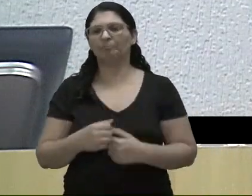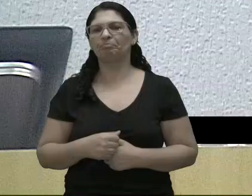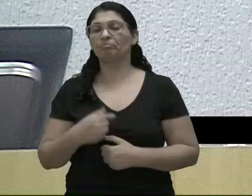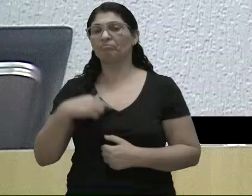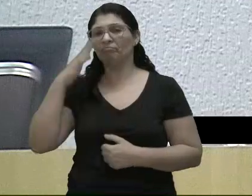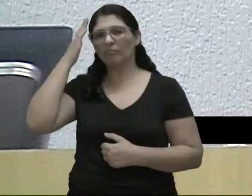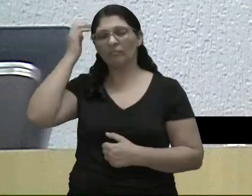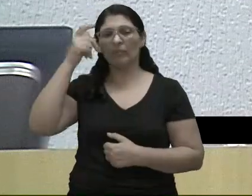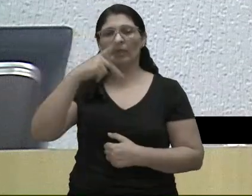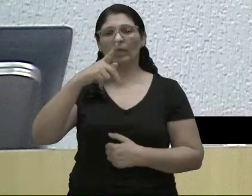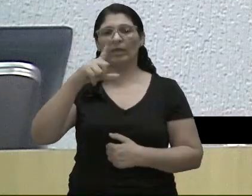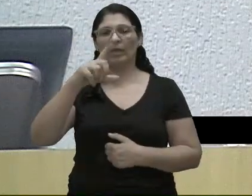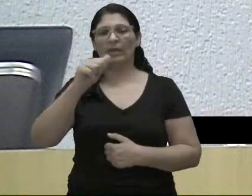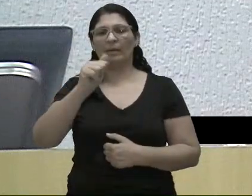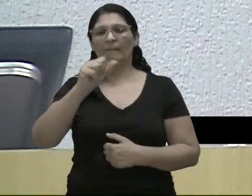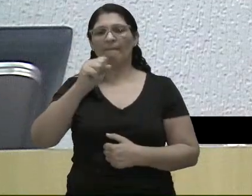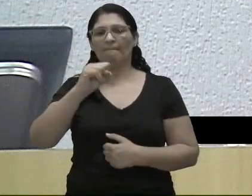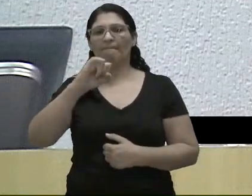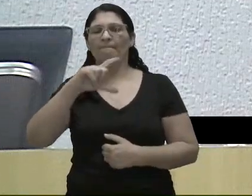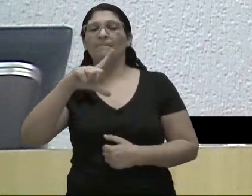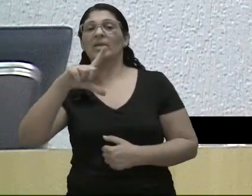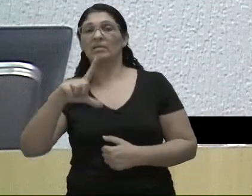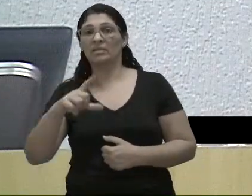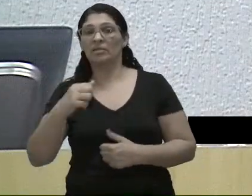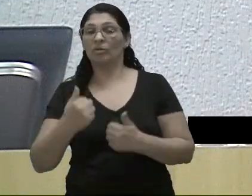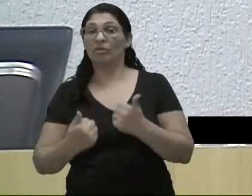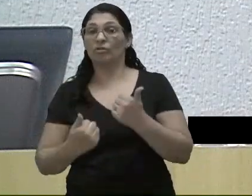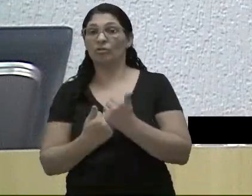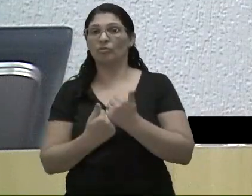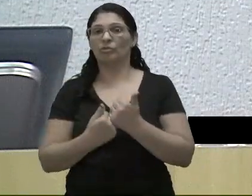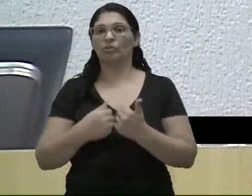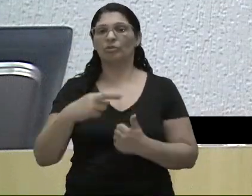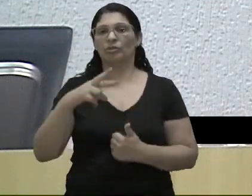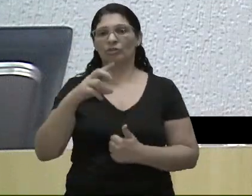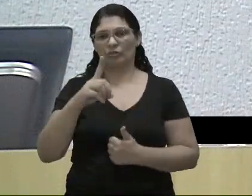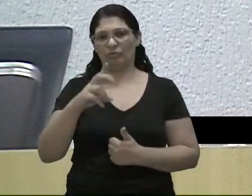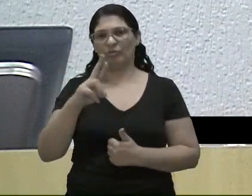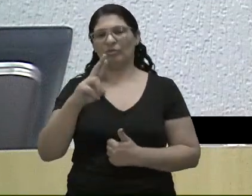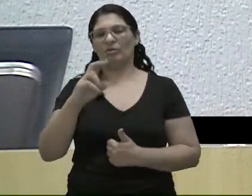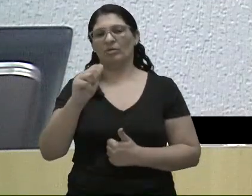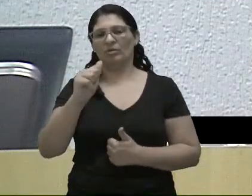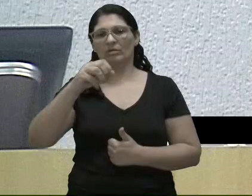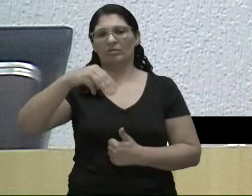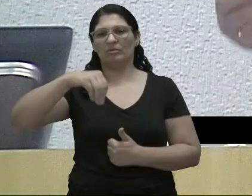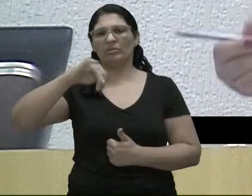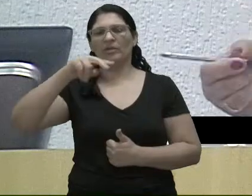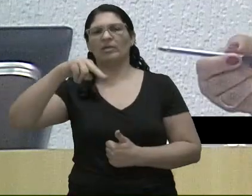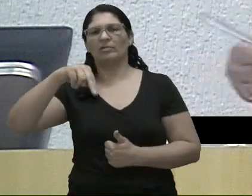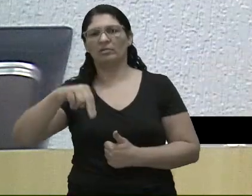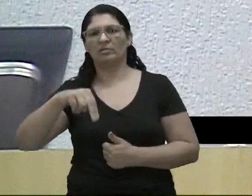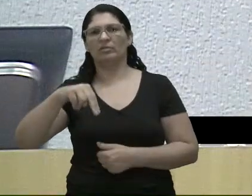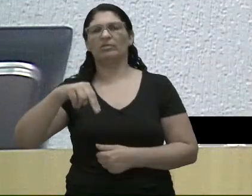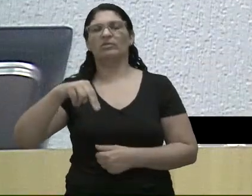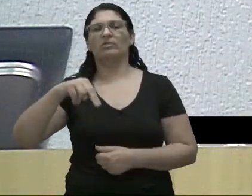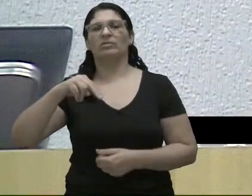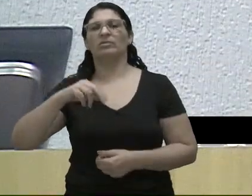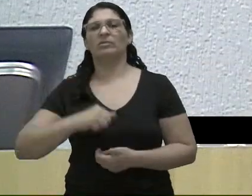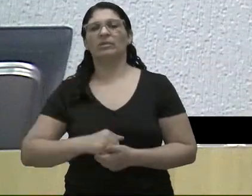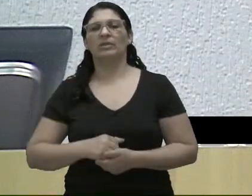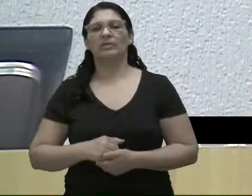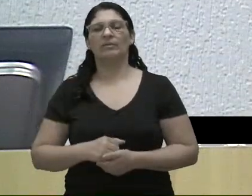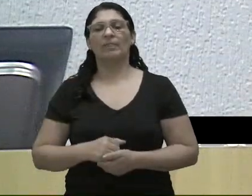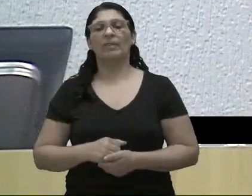que o Plazil, por um momento, estava sendo substituído pelo Dramin, que tem a mesma função, que corta vômito, e por